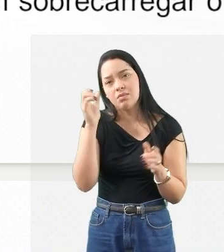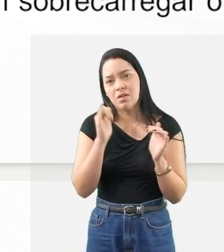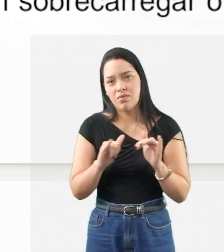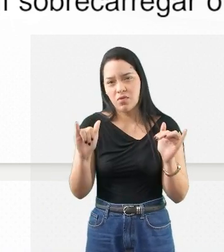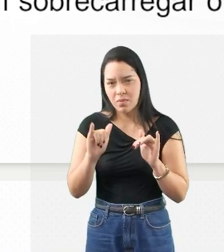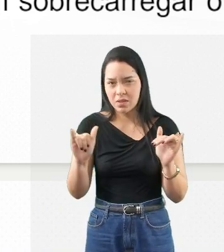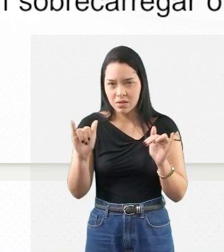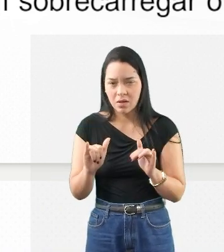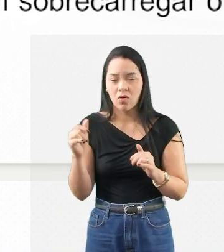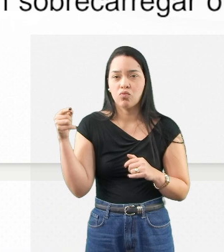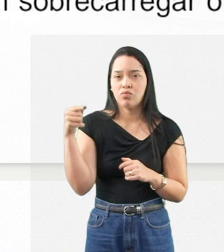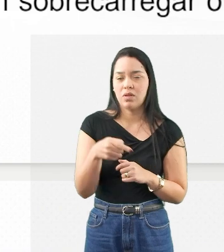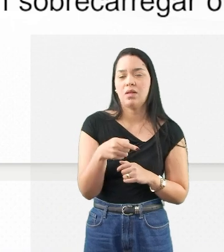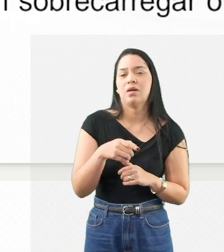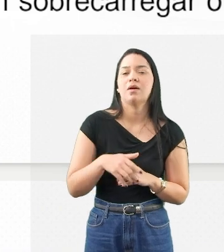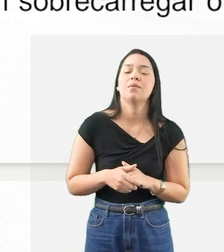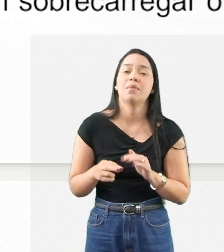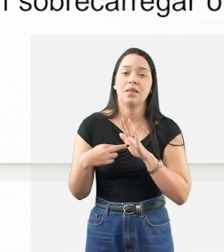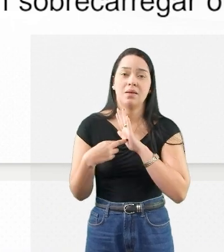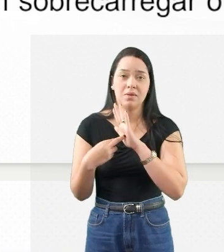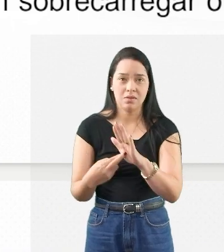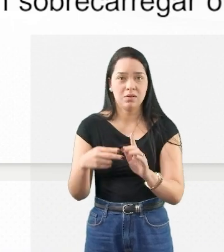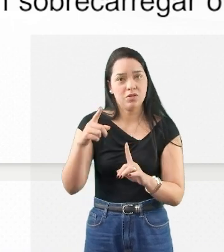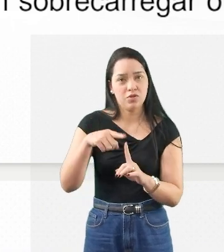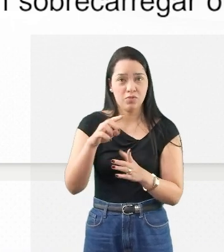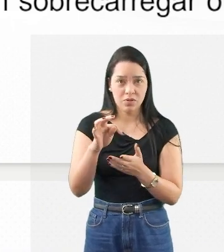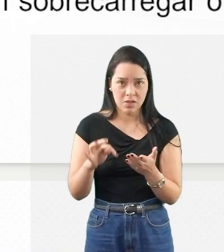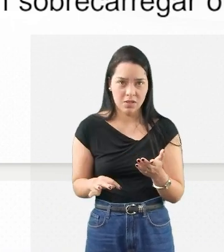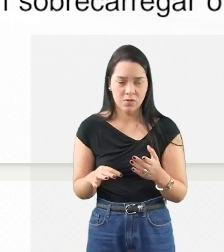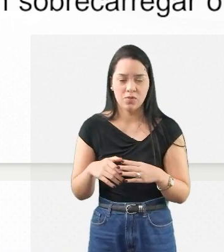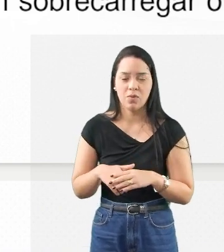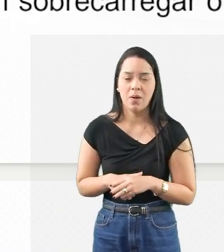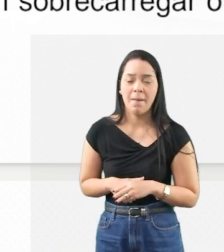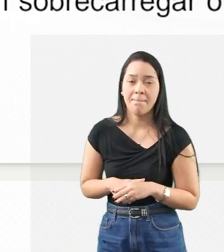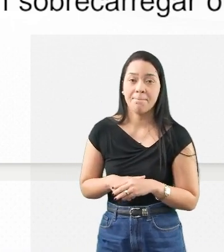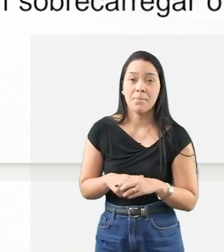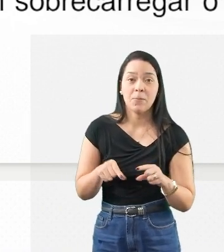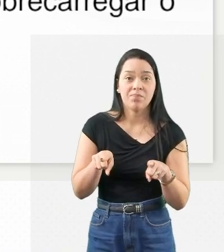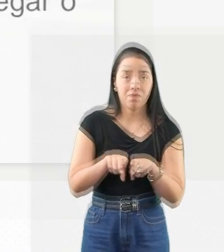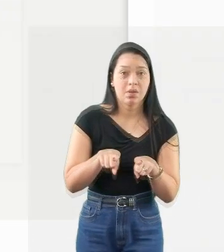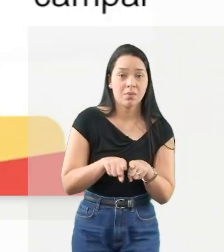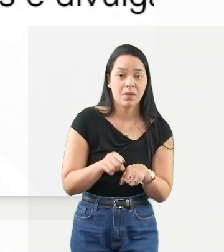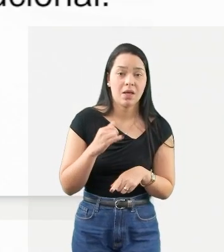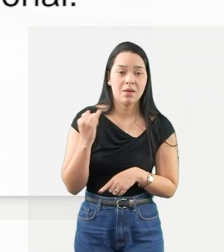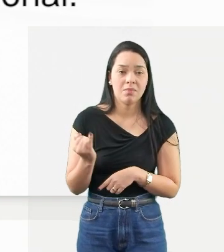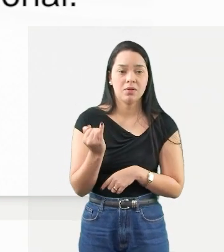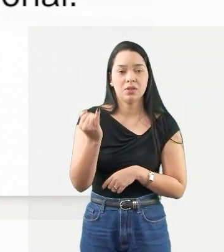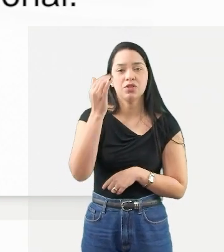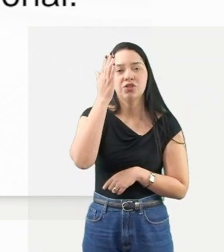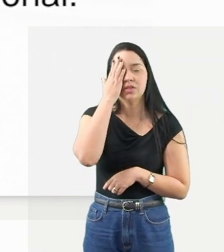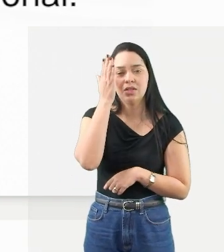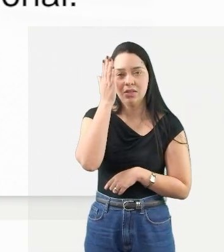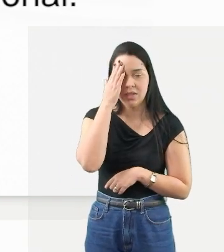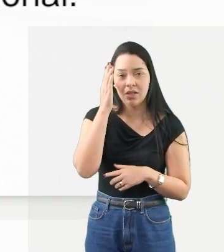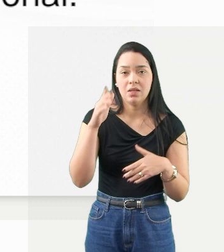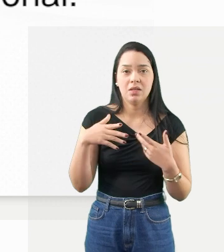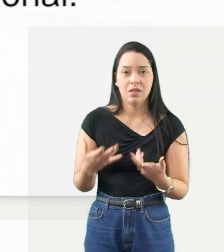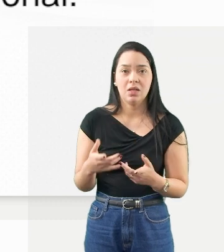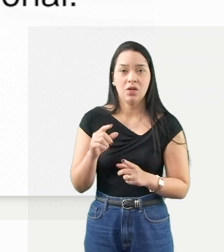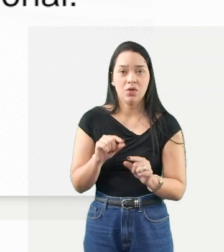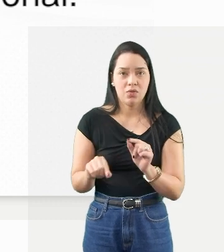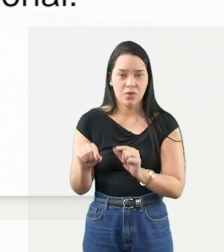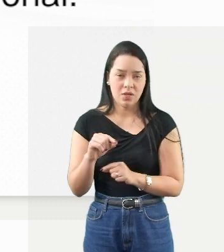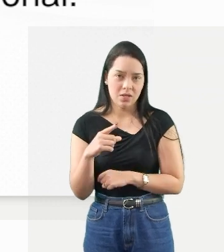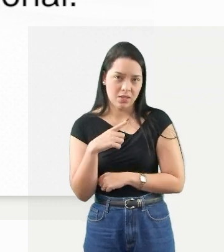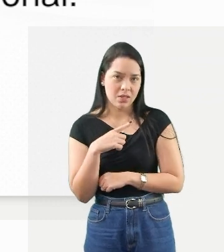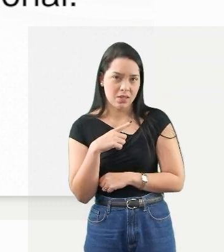está sendo representada nesse tipo de texto. E além disso, é importante a gente entender, quando a gente fala do folder, ele